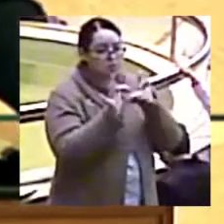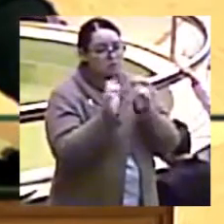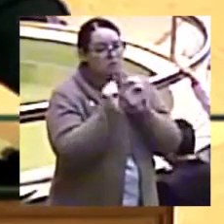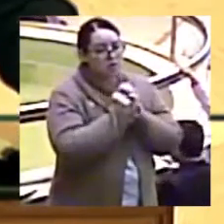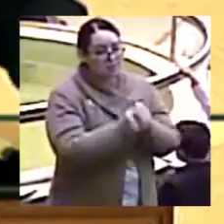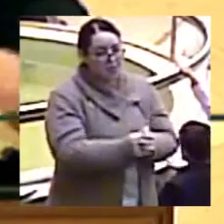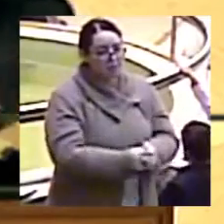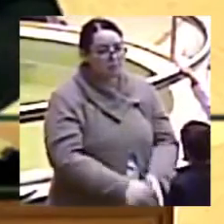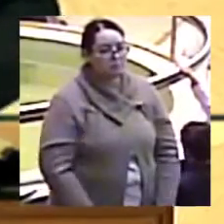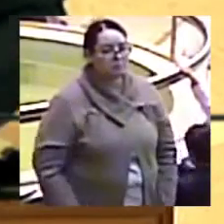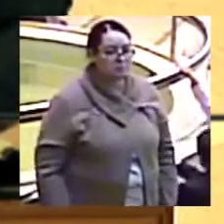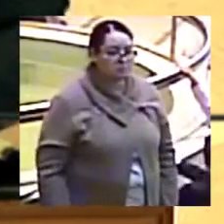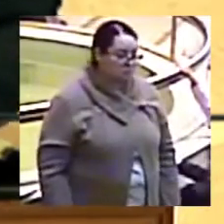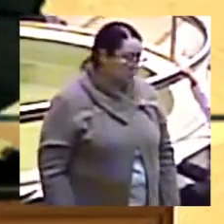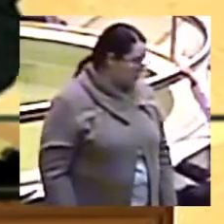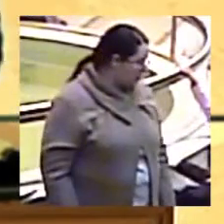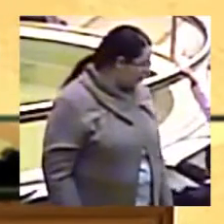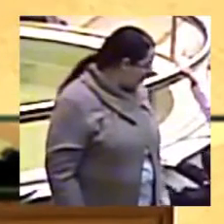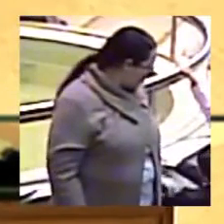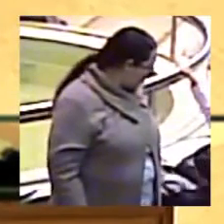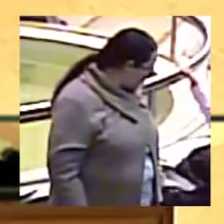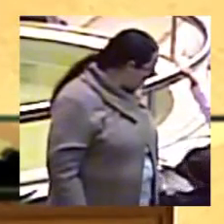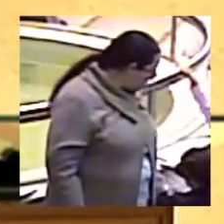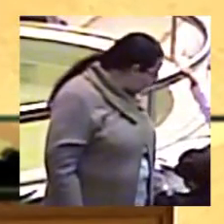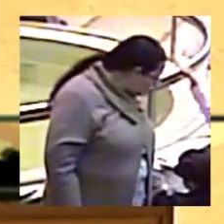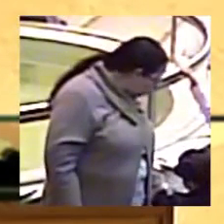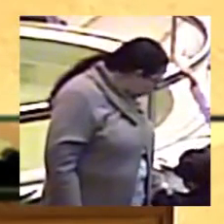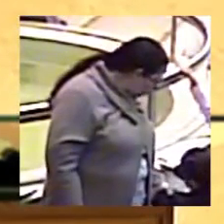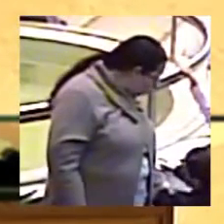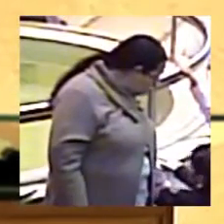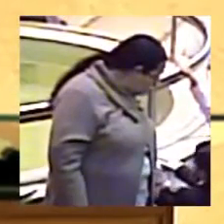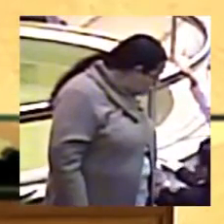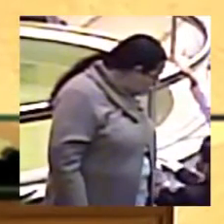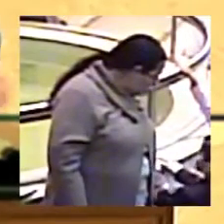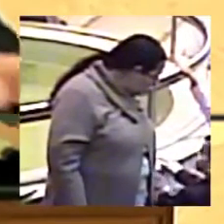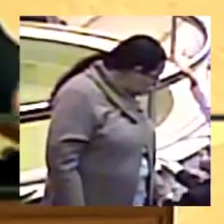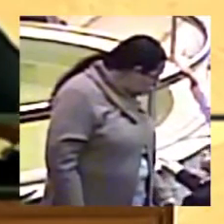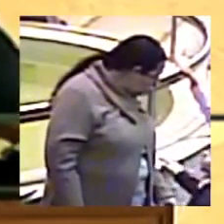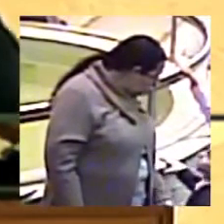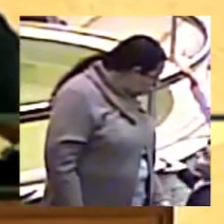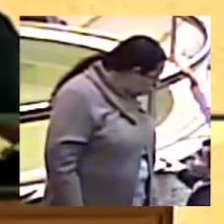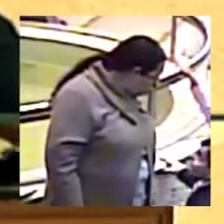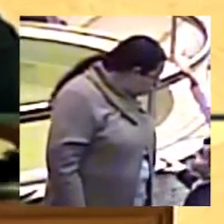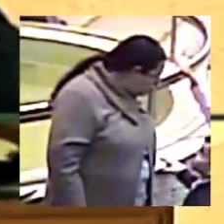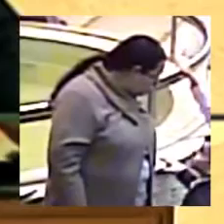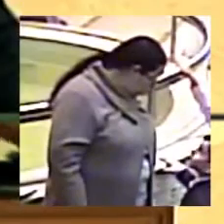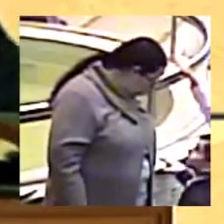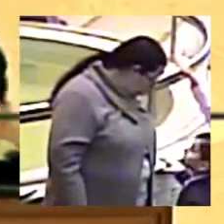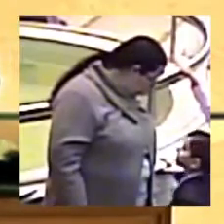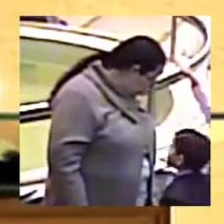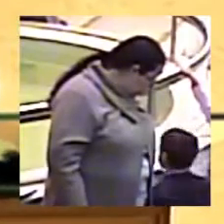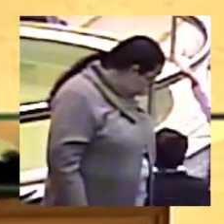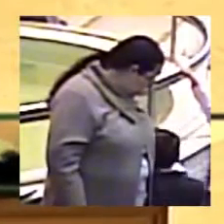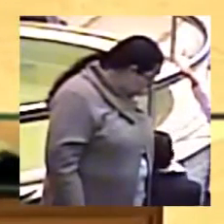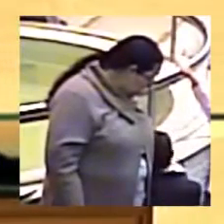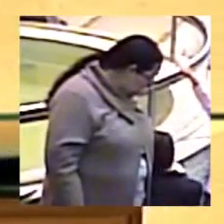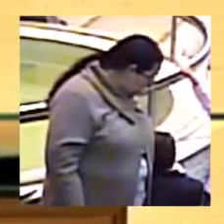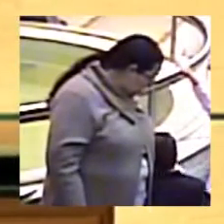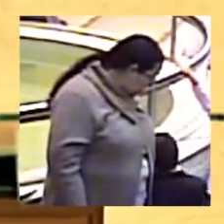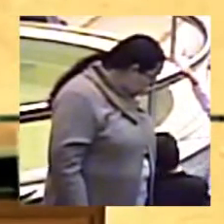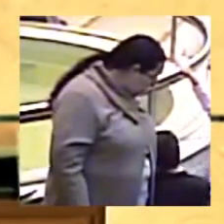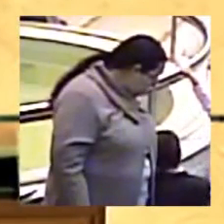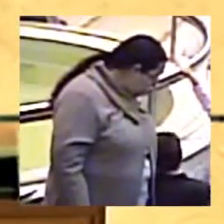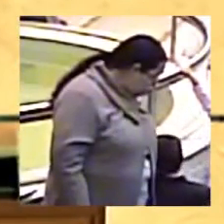Amém. Hoje em dia, o que tem mais preocupado a nossa população e a nossa